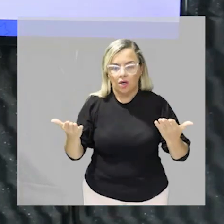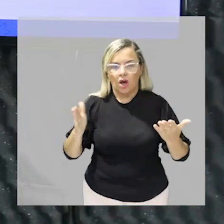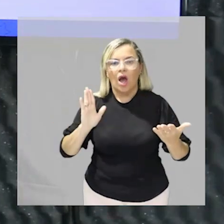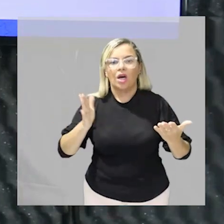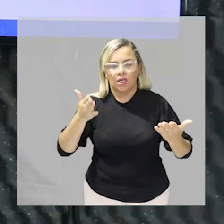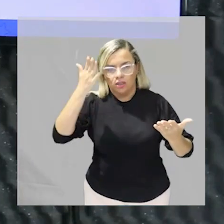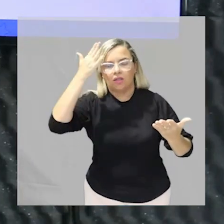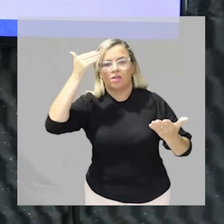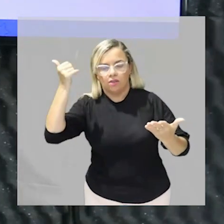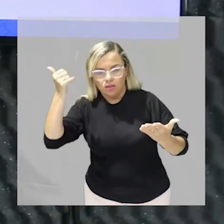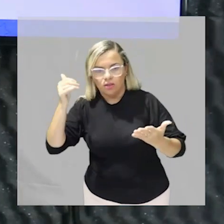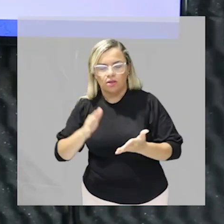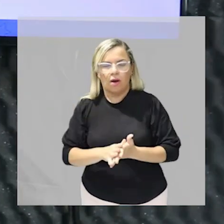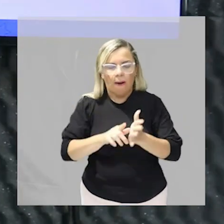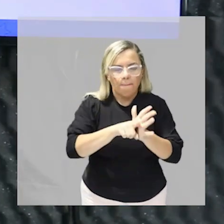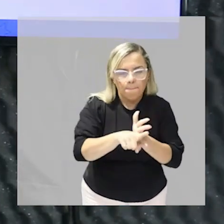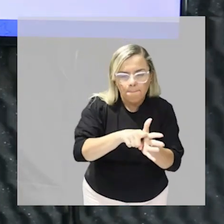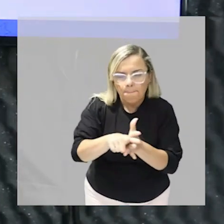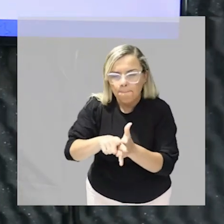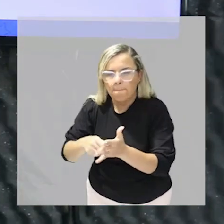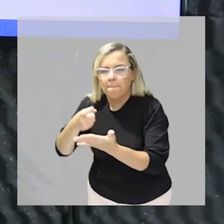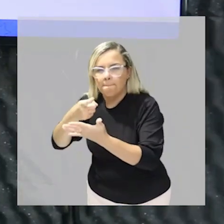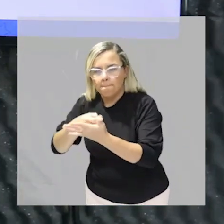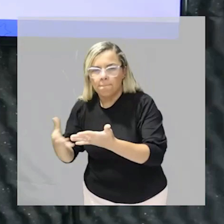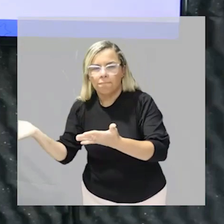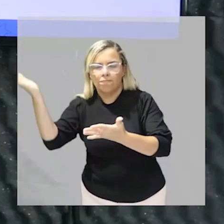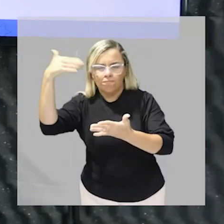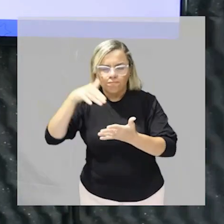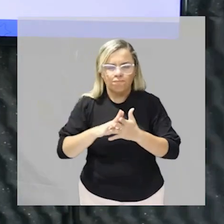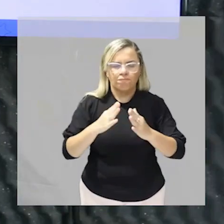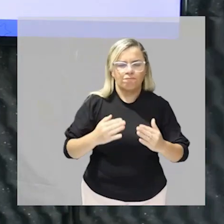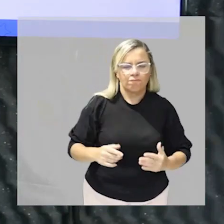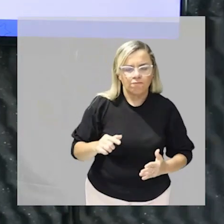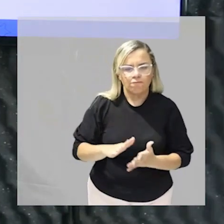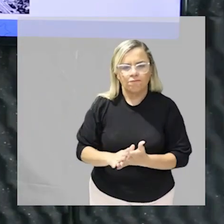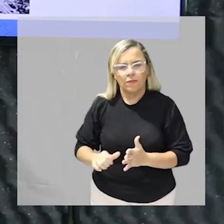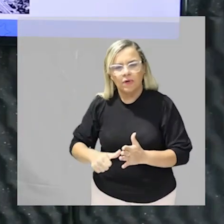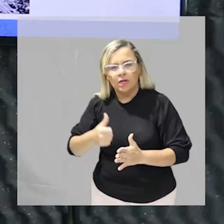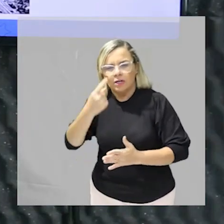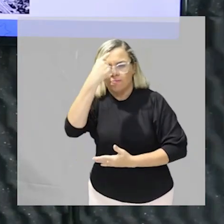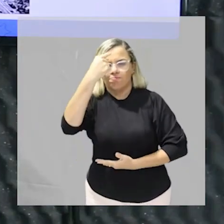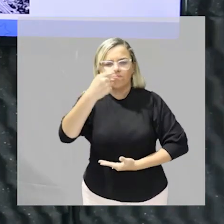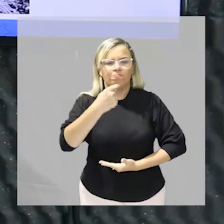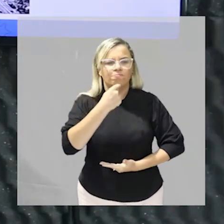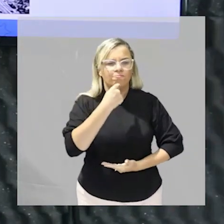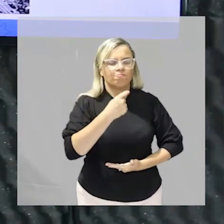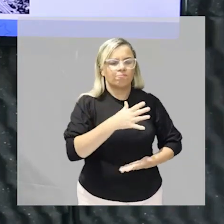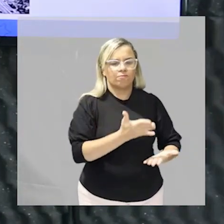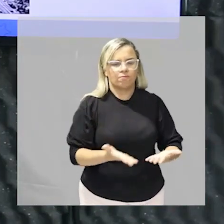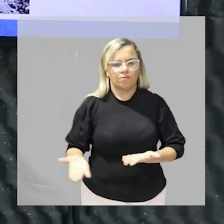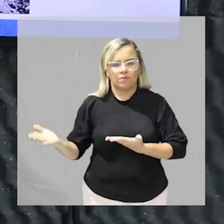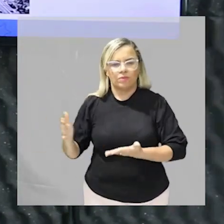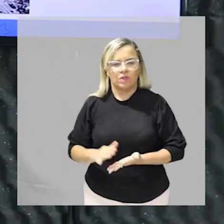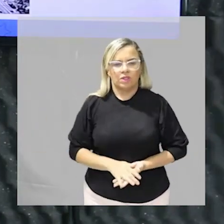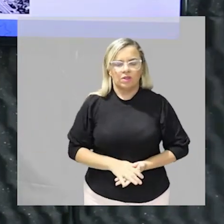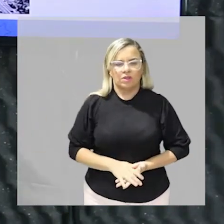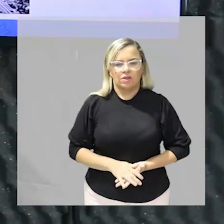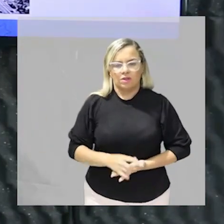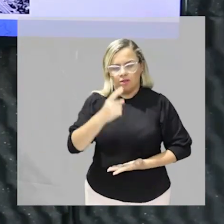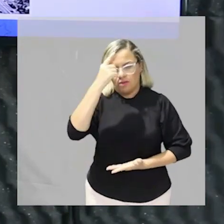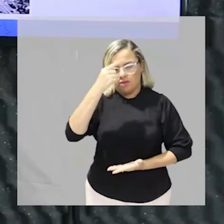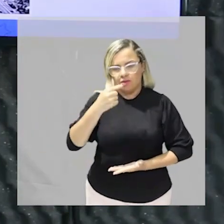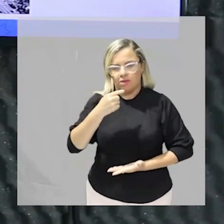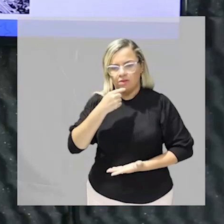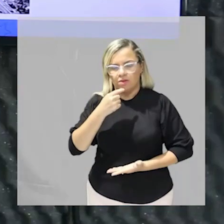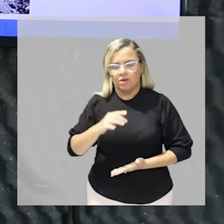sei aí o que eu vou buscar naquele texto. Então vamos lá. Vamos analisar primeiramente a imagem, né? Vamos identificar. Aqui, galera, já tem identificação. Eu tenho o